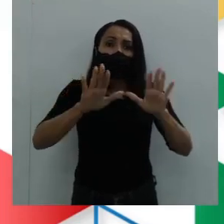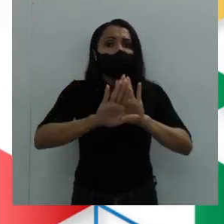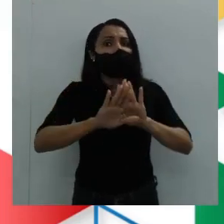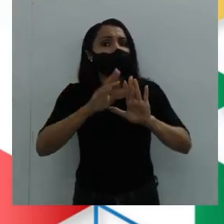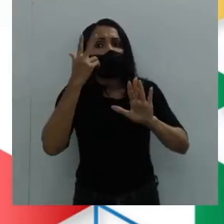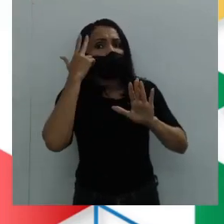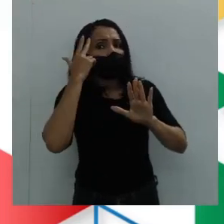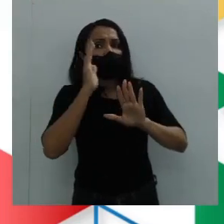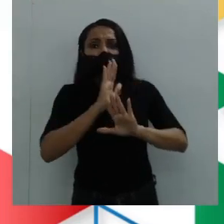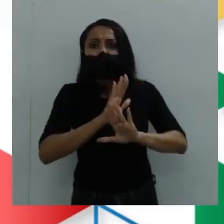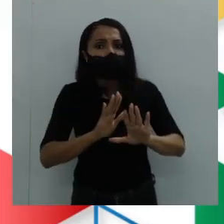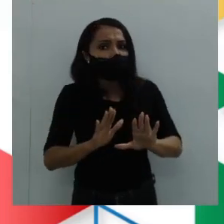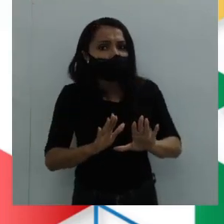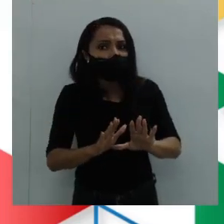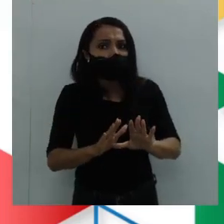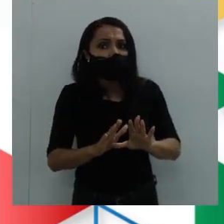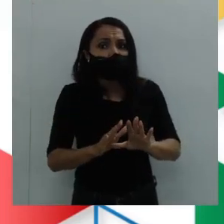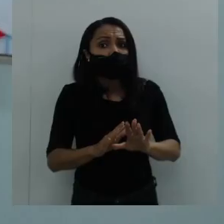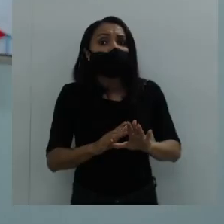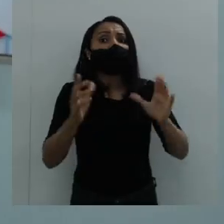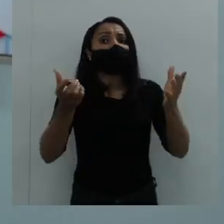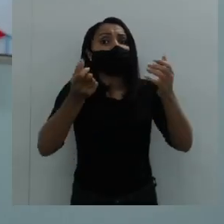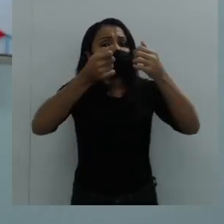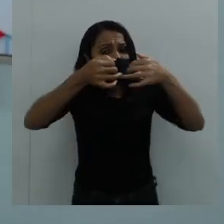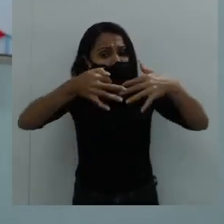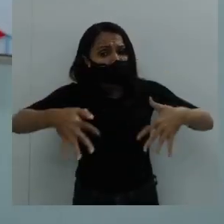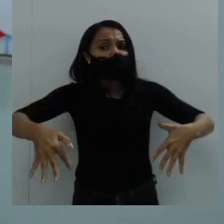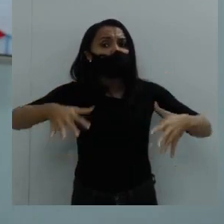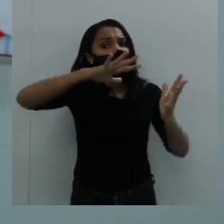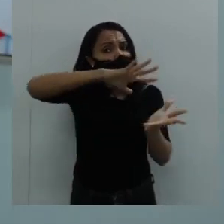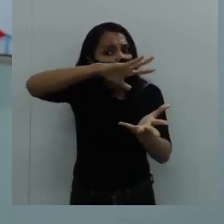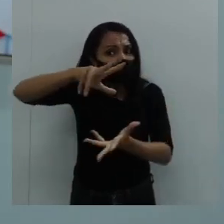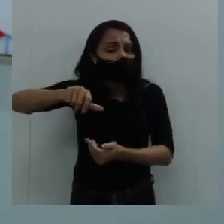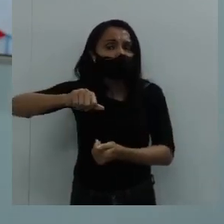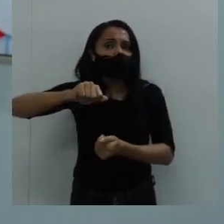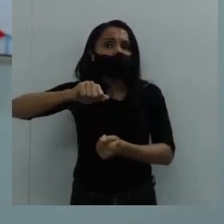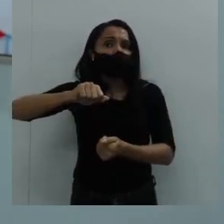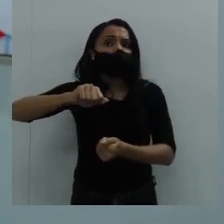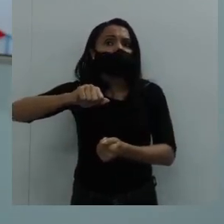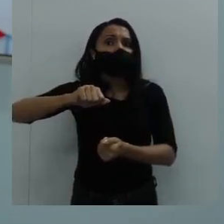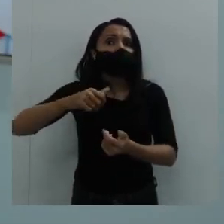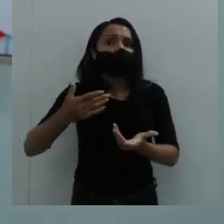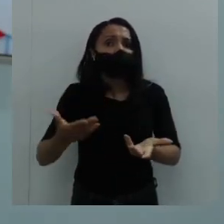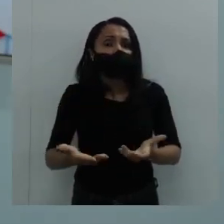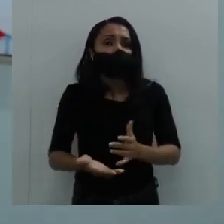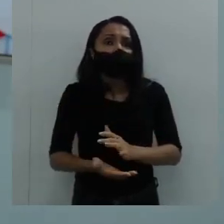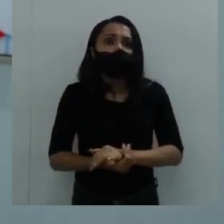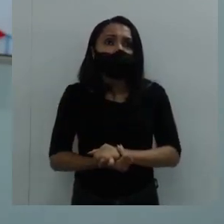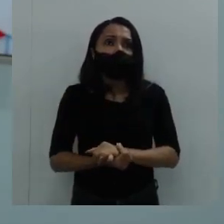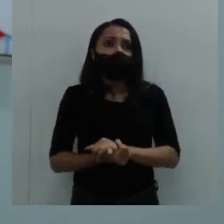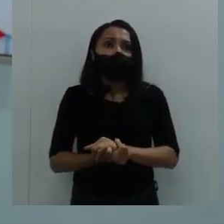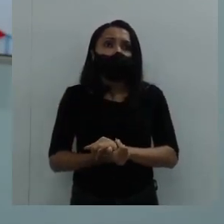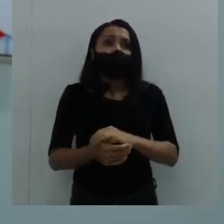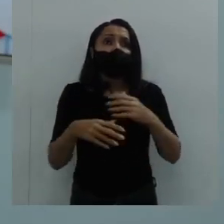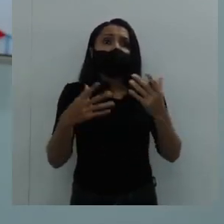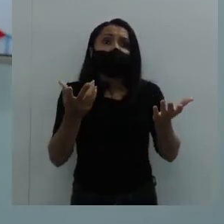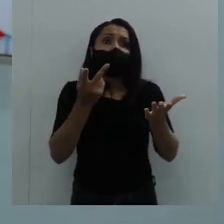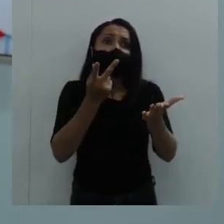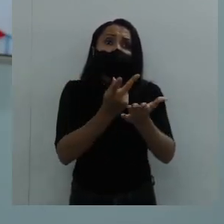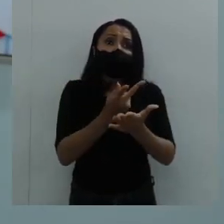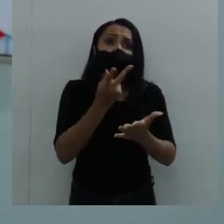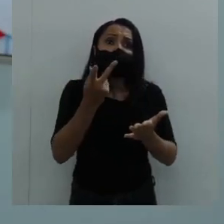E passa a causar aí o aquecimento do planeta. Se passa a causar o aquecimento do planeta, acontece